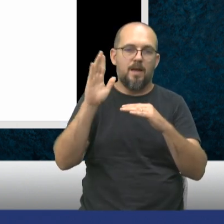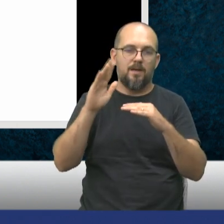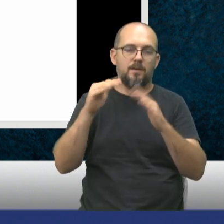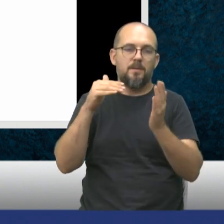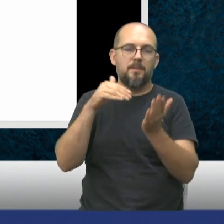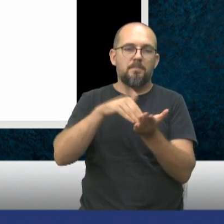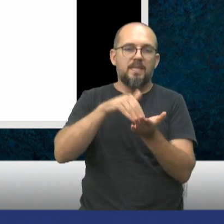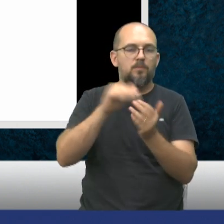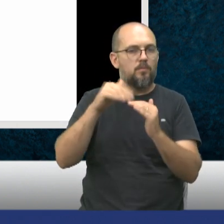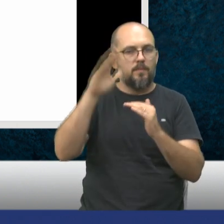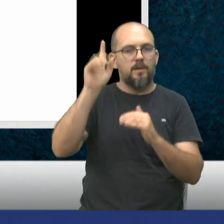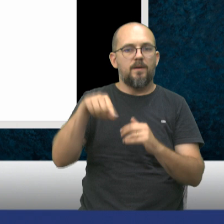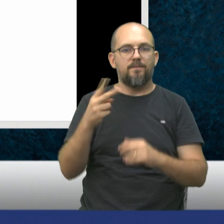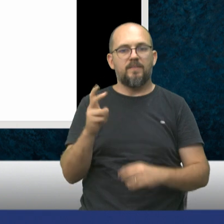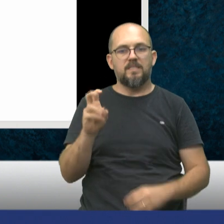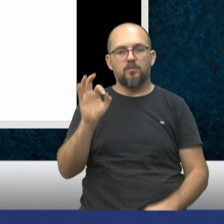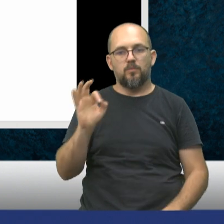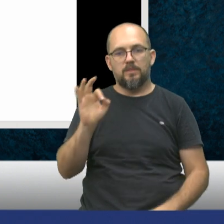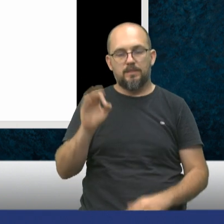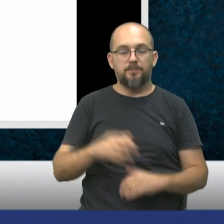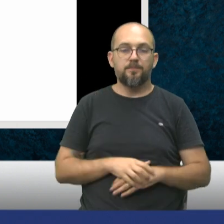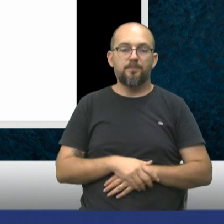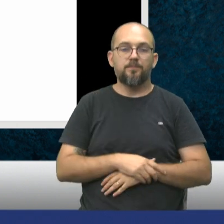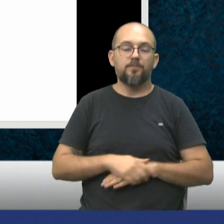O que foi liquidado,